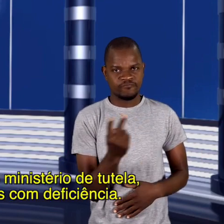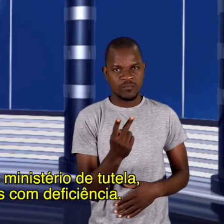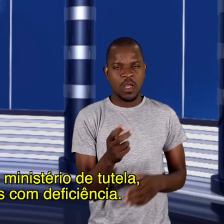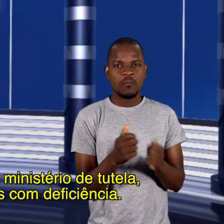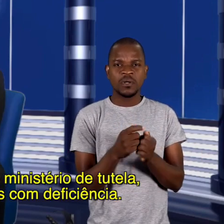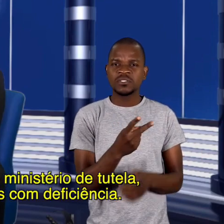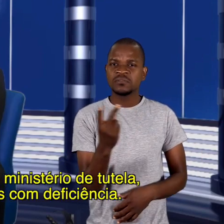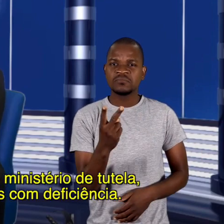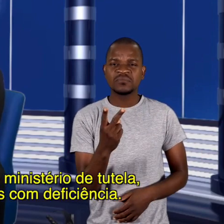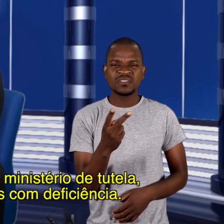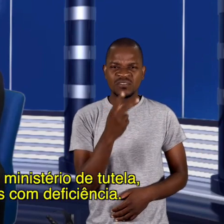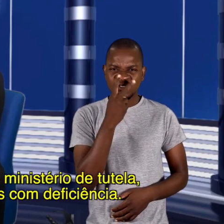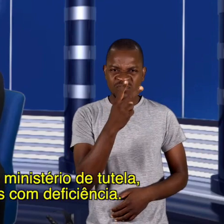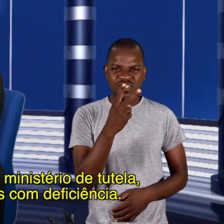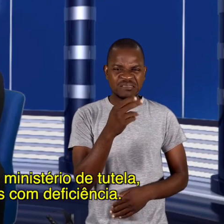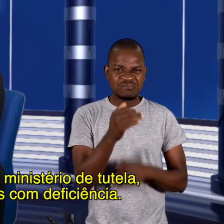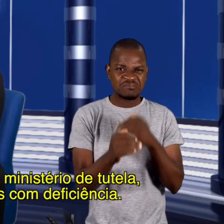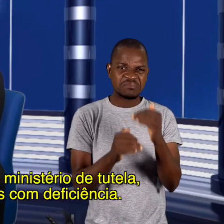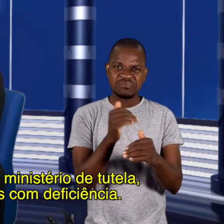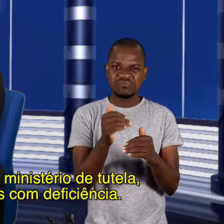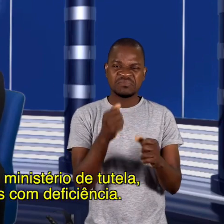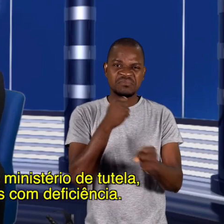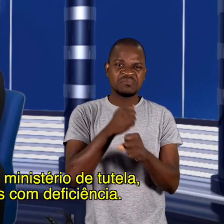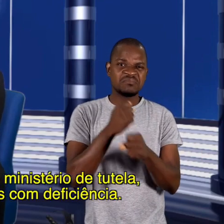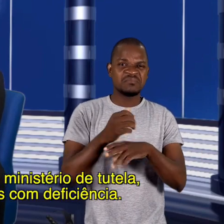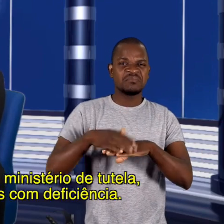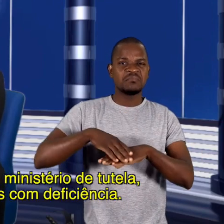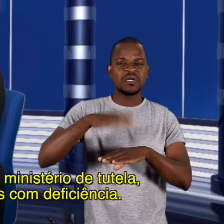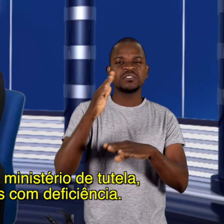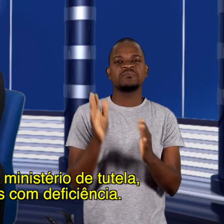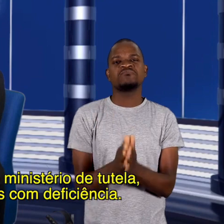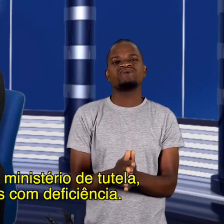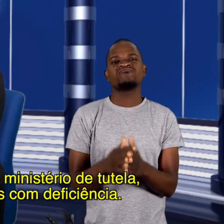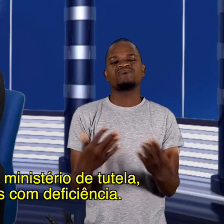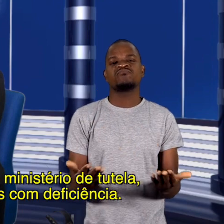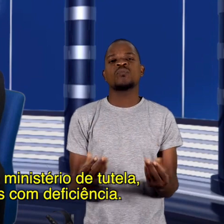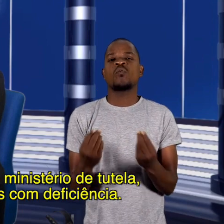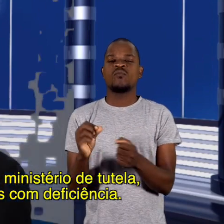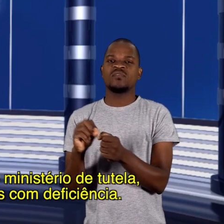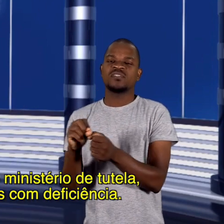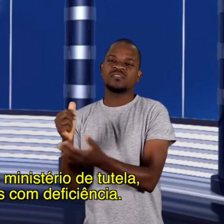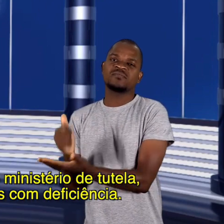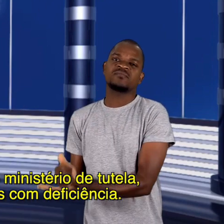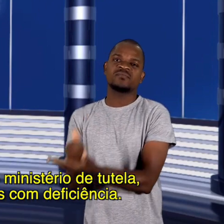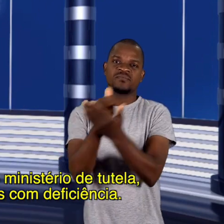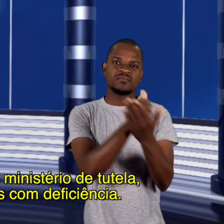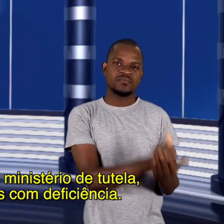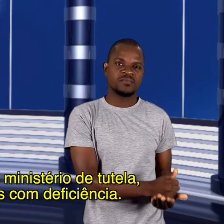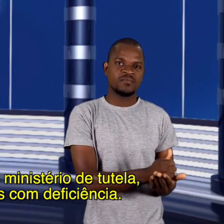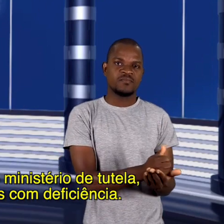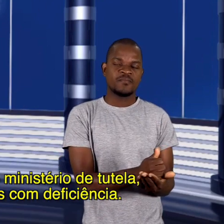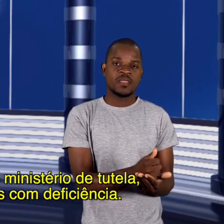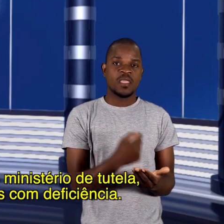para o apoio dessas pessoas eu falo da Ação Social por quê? porque é o nosso Ministério de Tutela